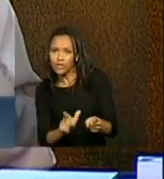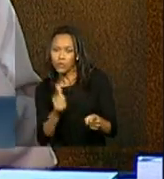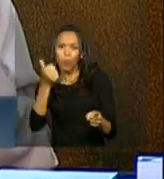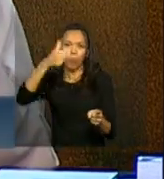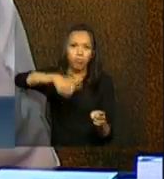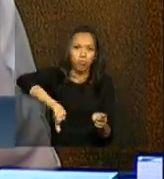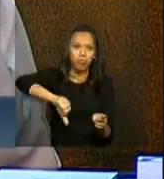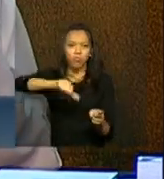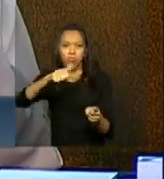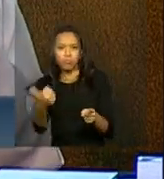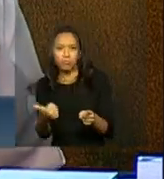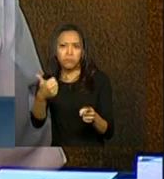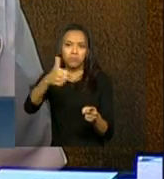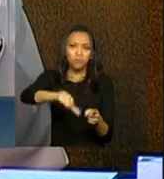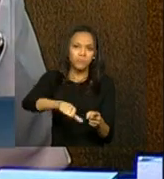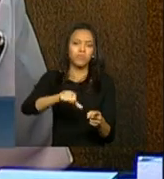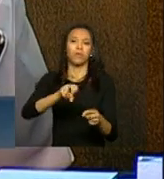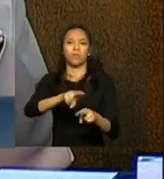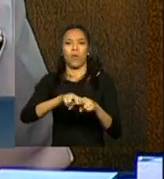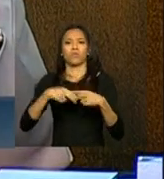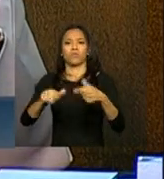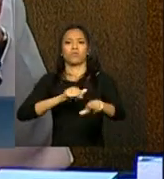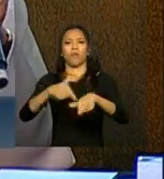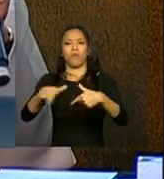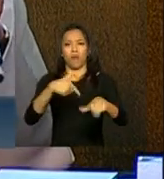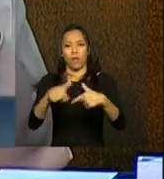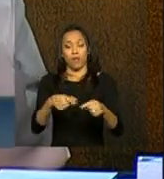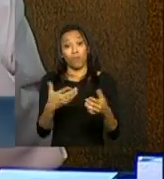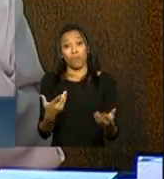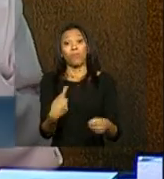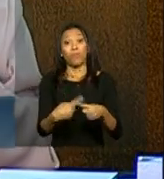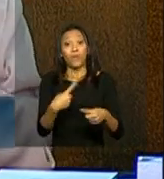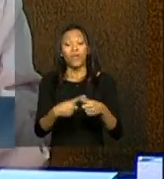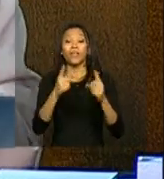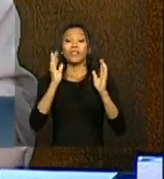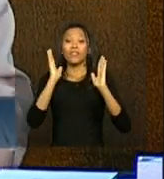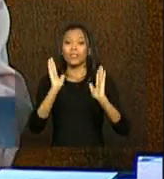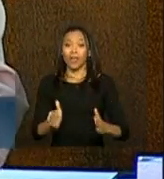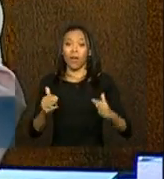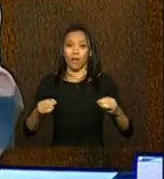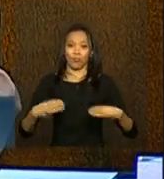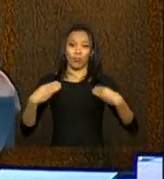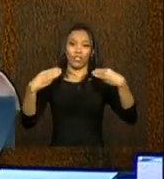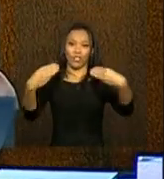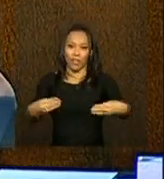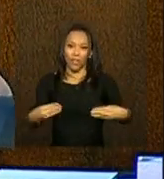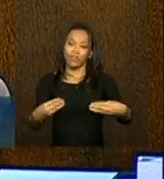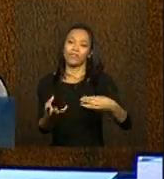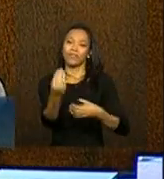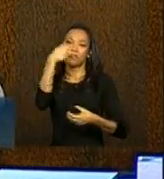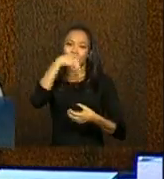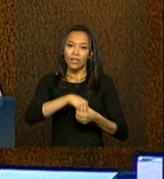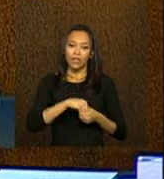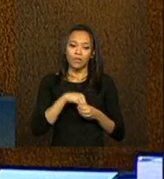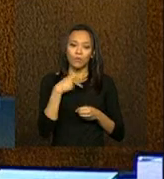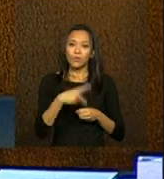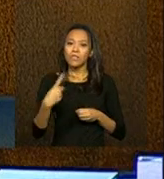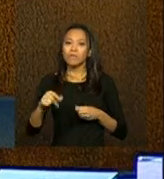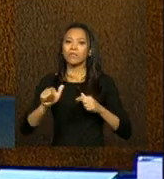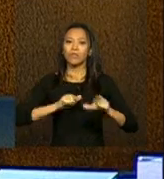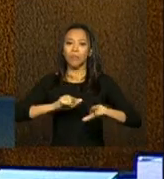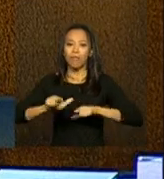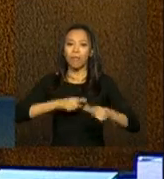agendas transversais. na medida em que os ministérios incorporem como princípio da